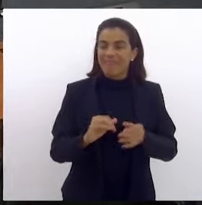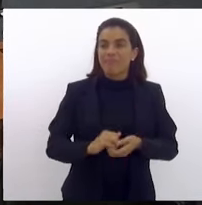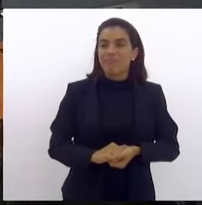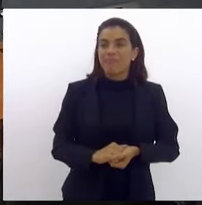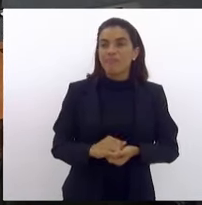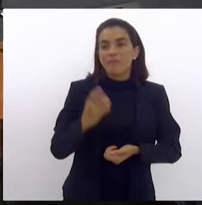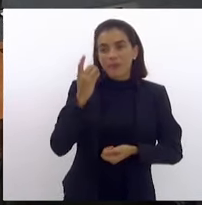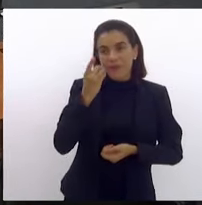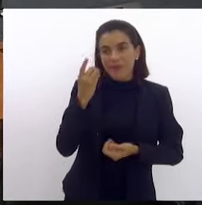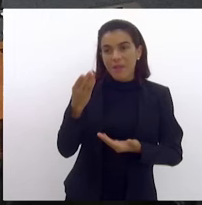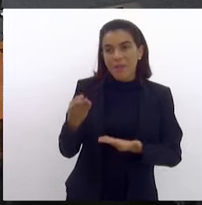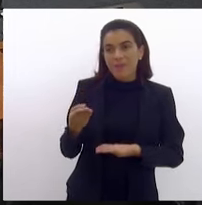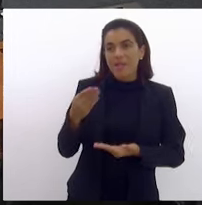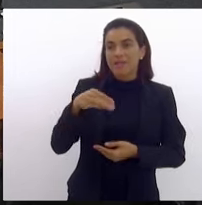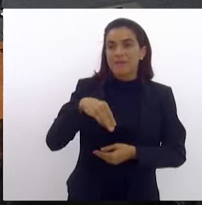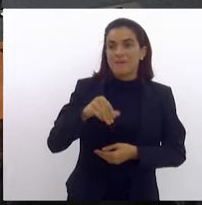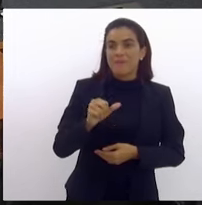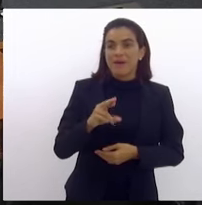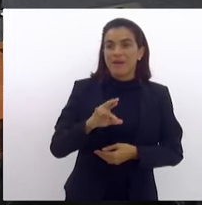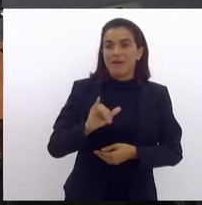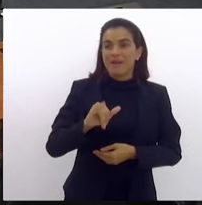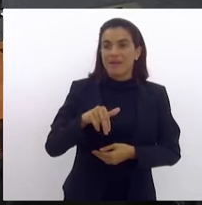queremos também. Deputada Marina, do MST.